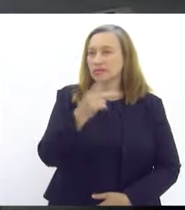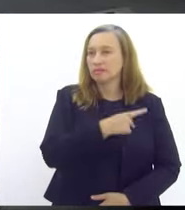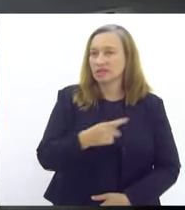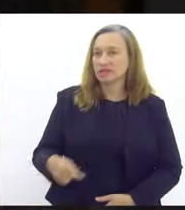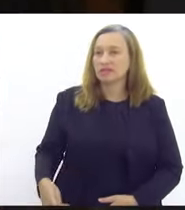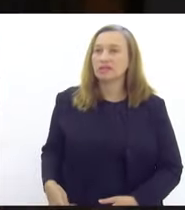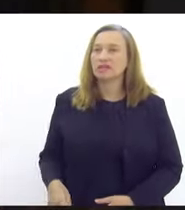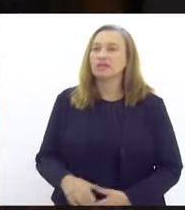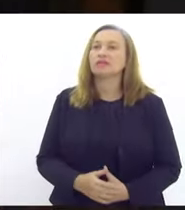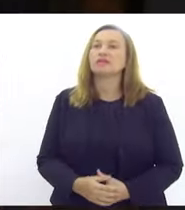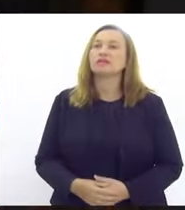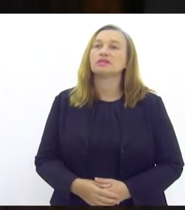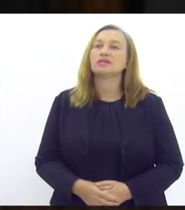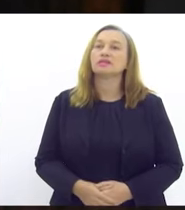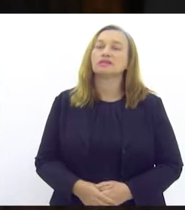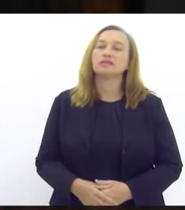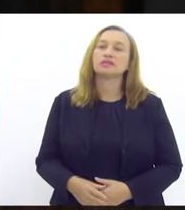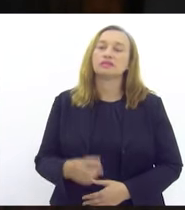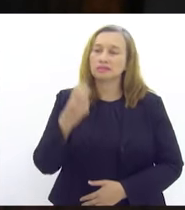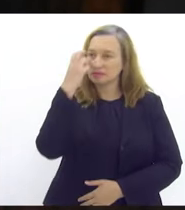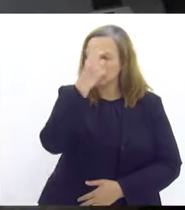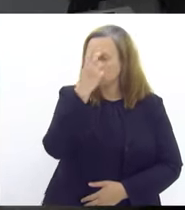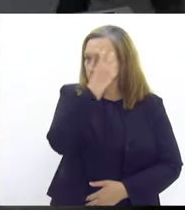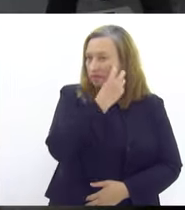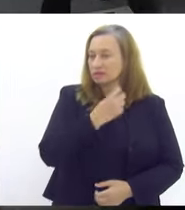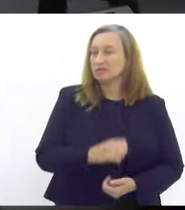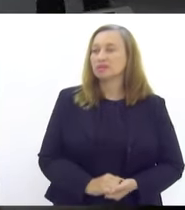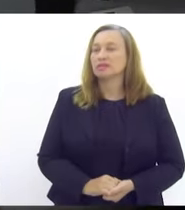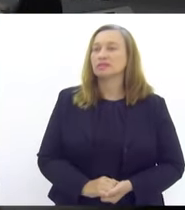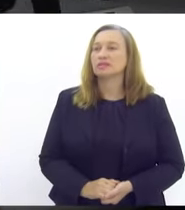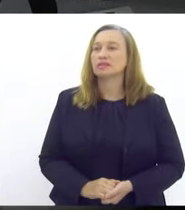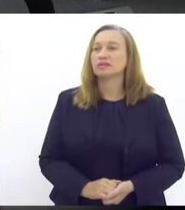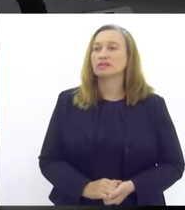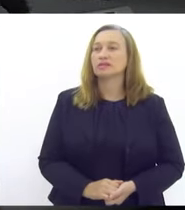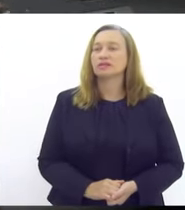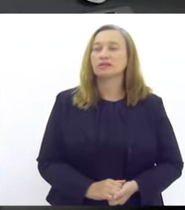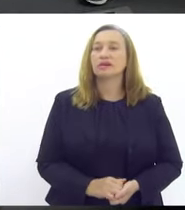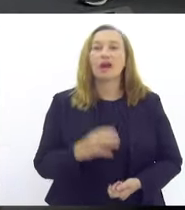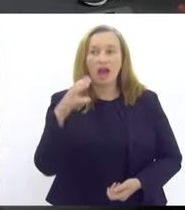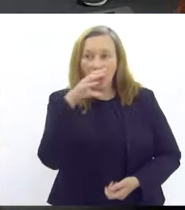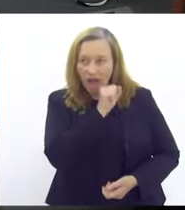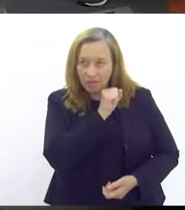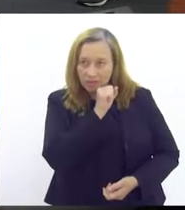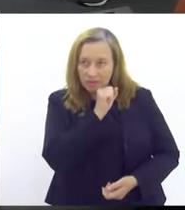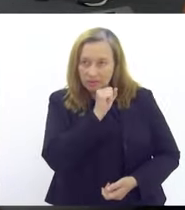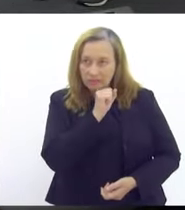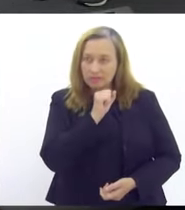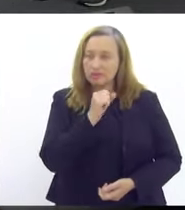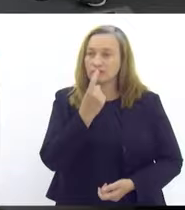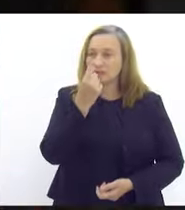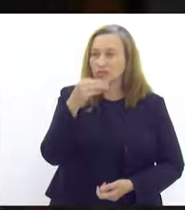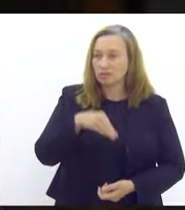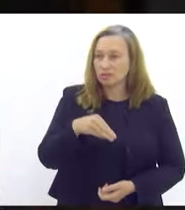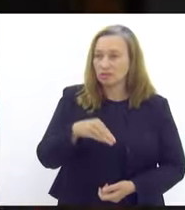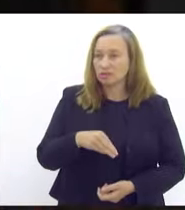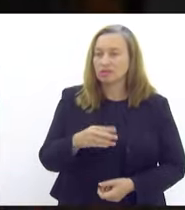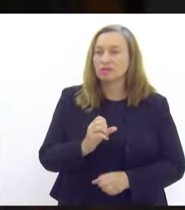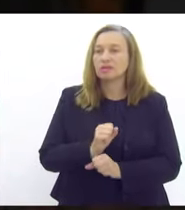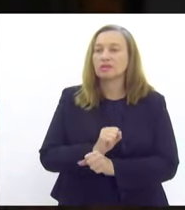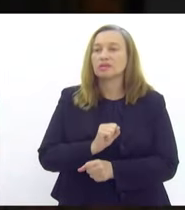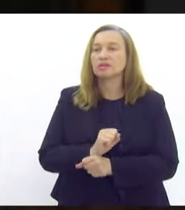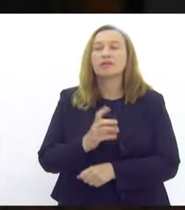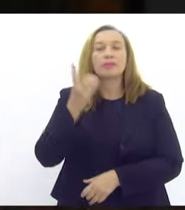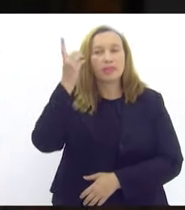Presidenta. Deputada Verônica Lima. Muito rapidamente. Só um minutinho, deputada Verônica.